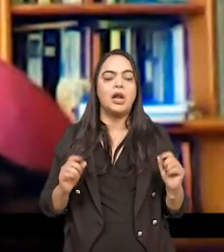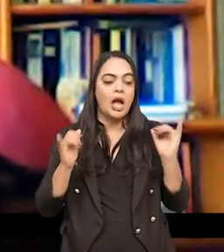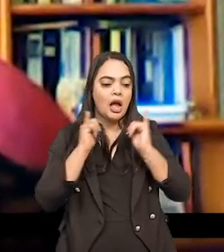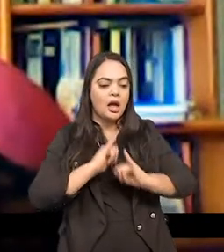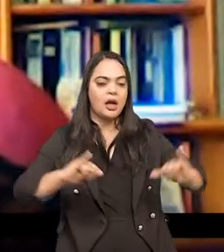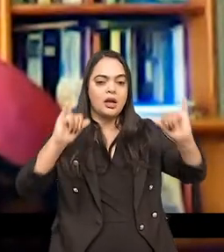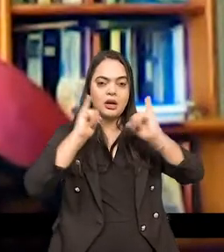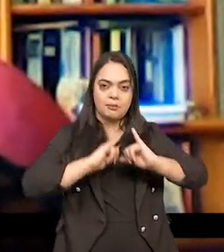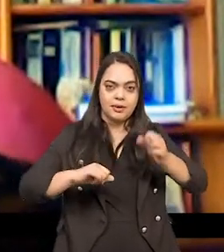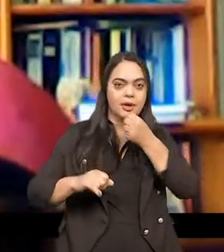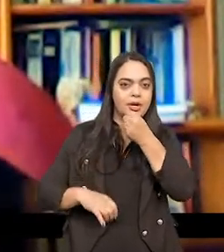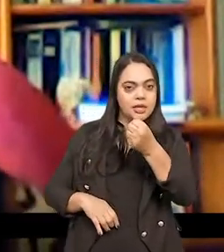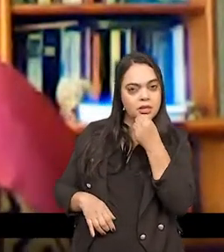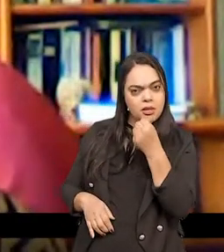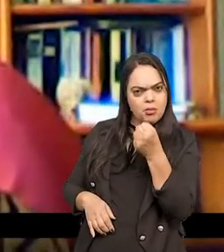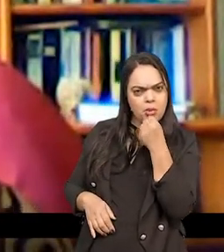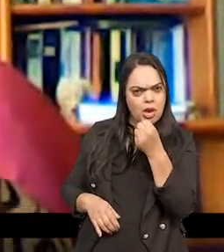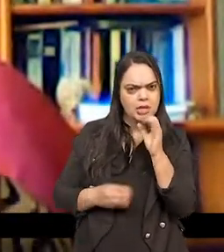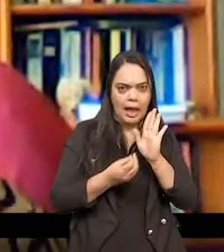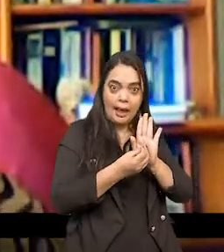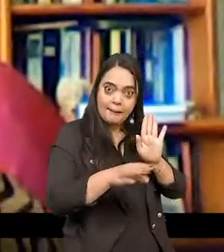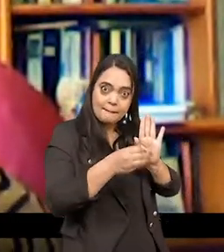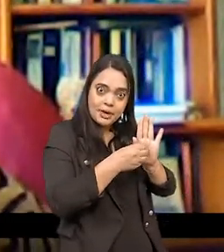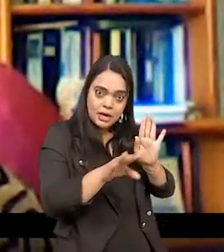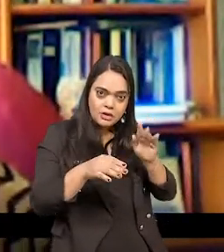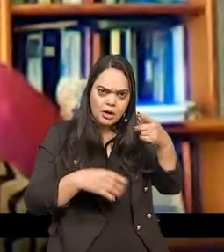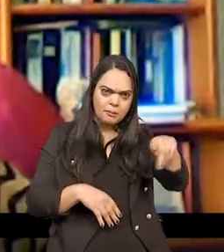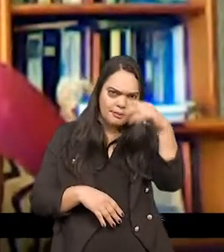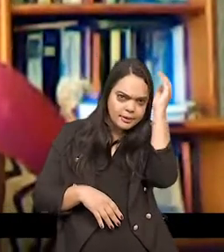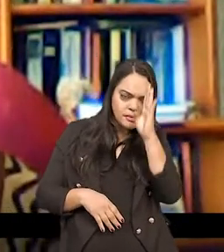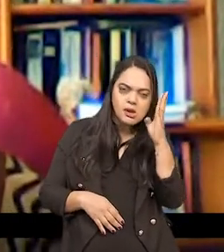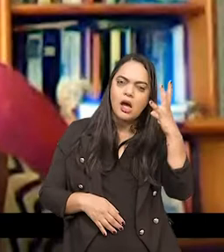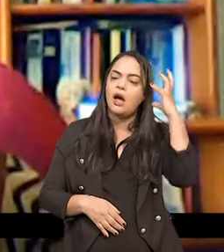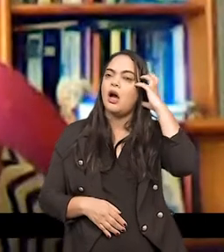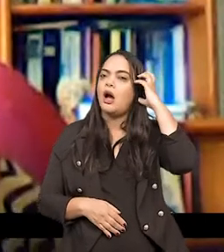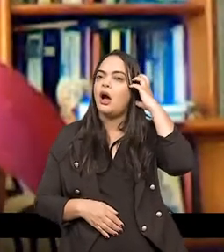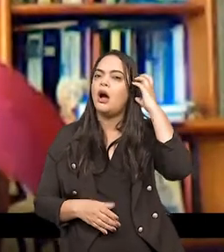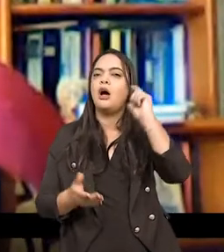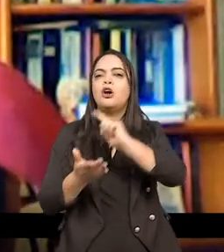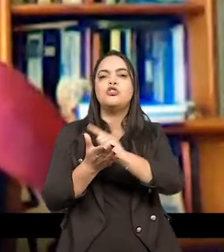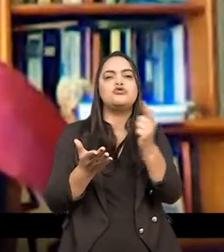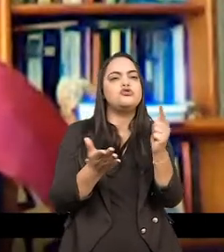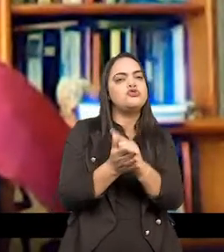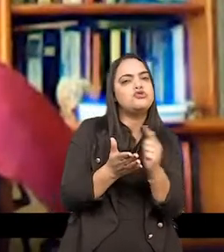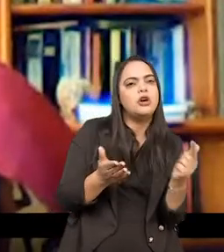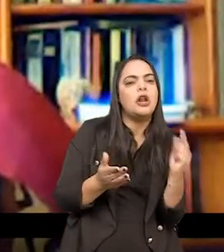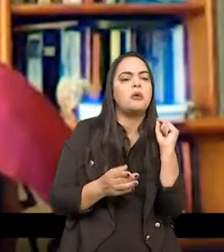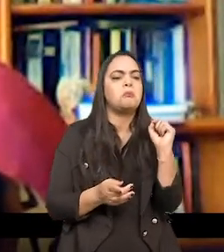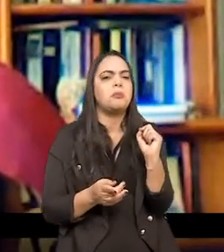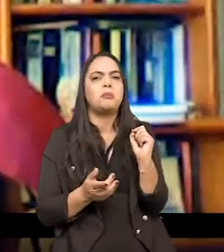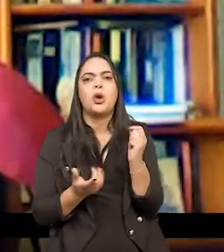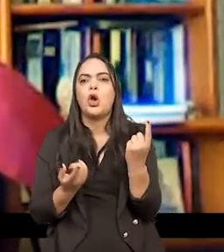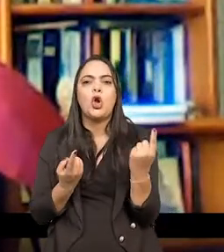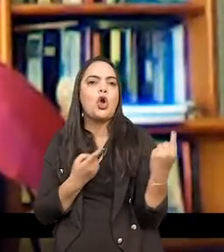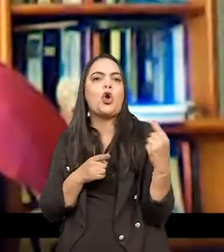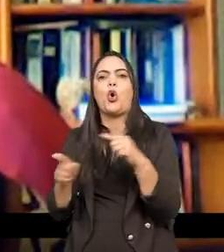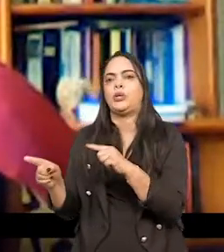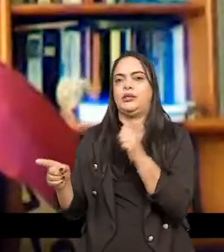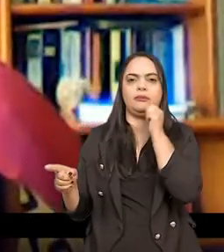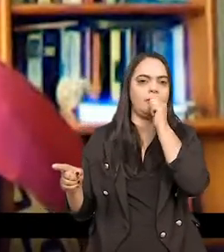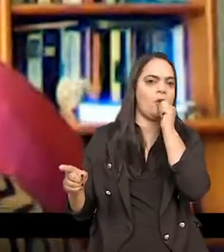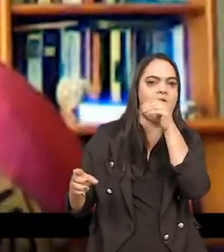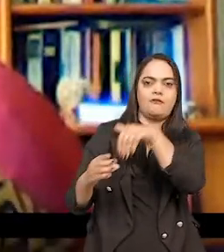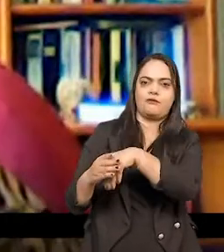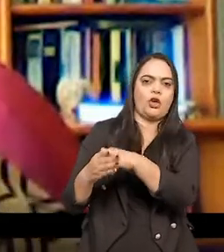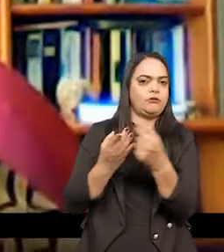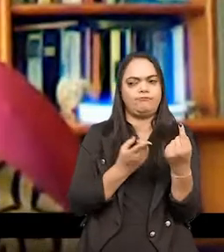imprensa, da mídia brasileira, então rádio e jornais, né, para que a mulher não votasse. Então, os